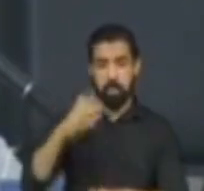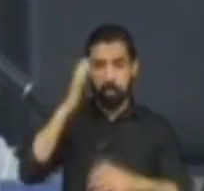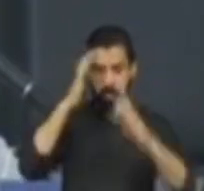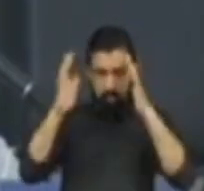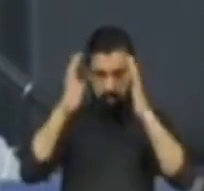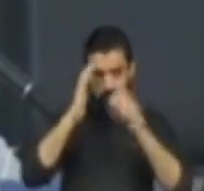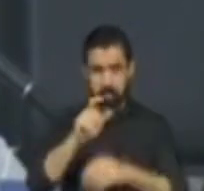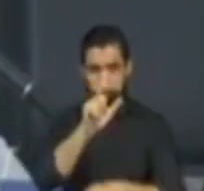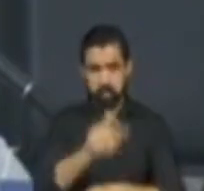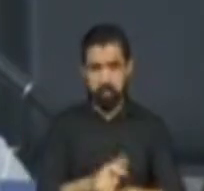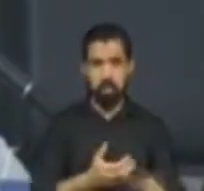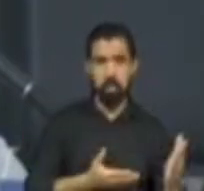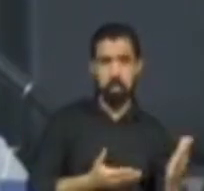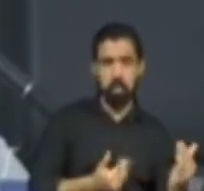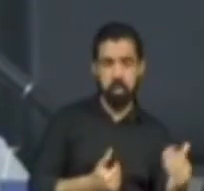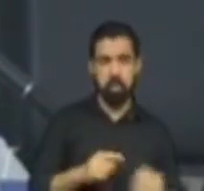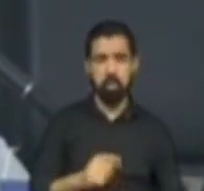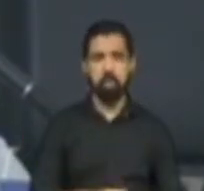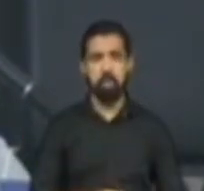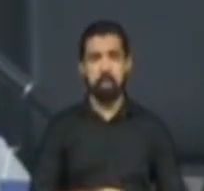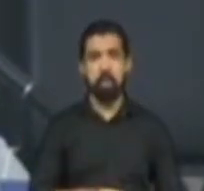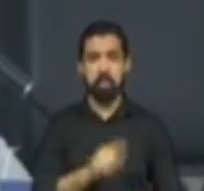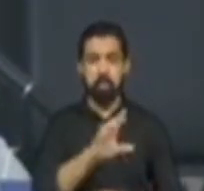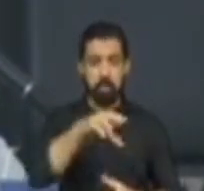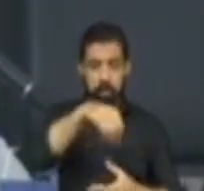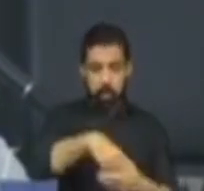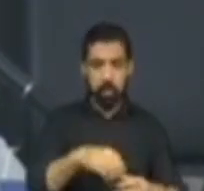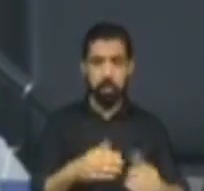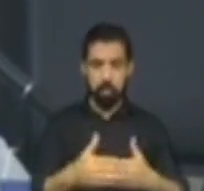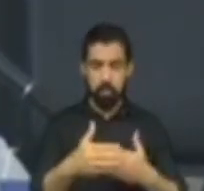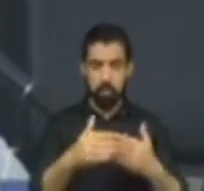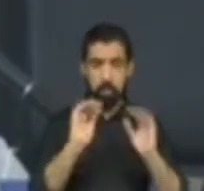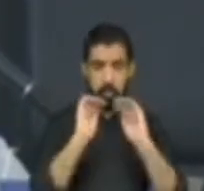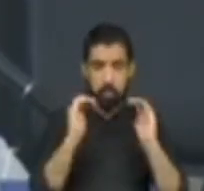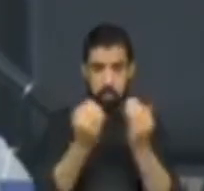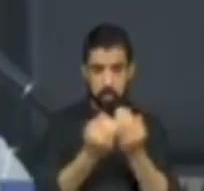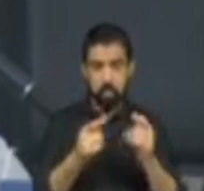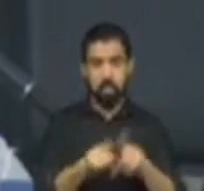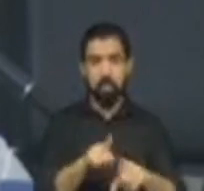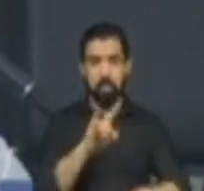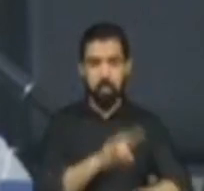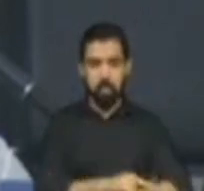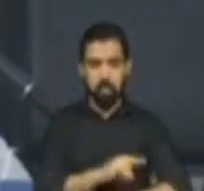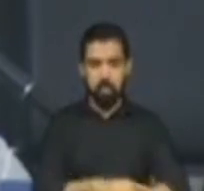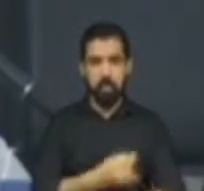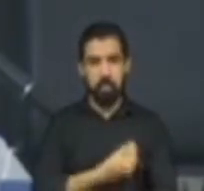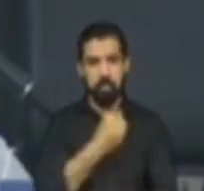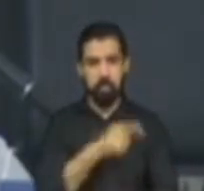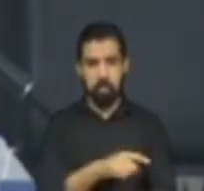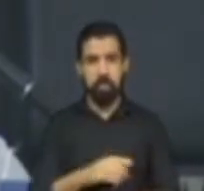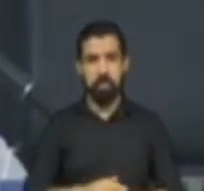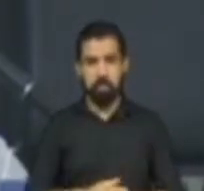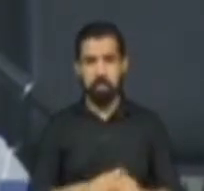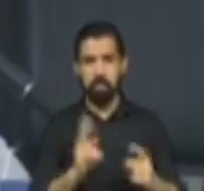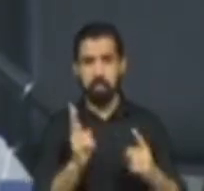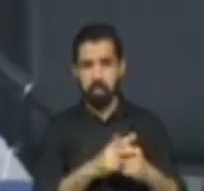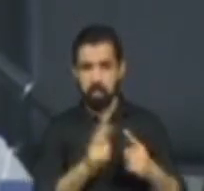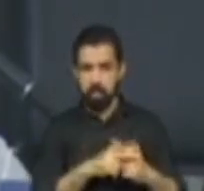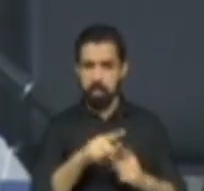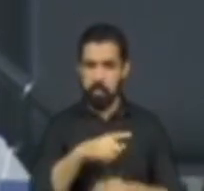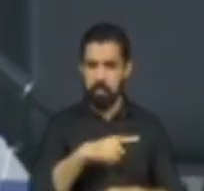adolescente preso dentro do quarto, dentro do banheiro, que vivia preso à masturbação, que vivia